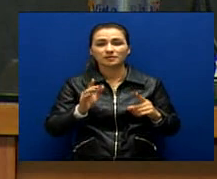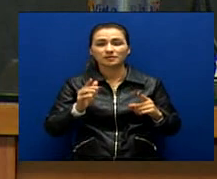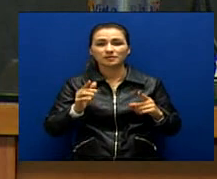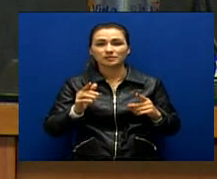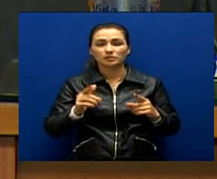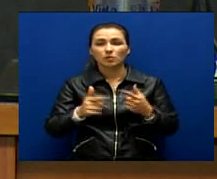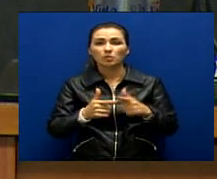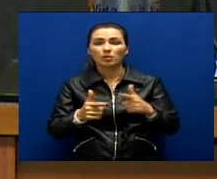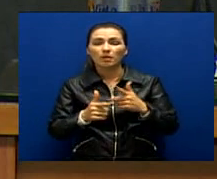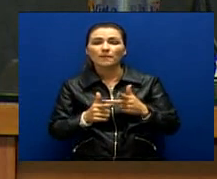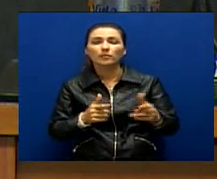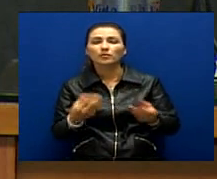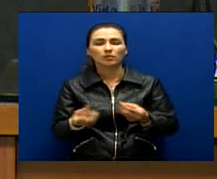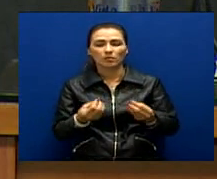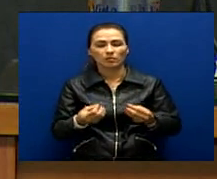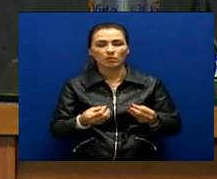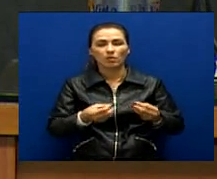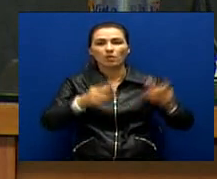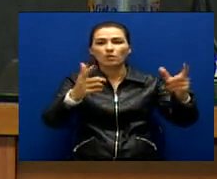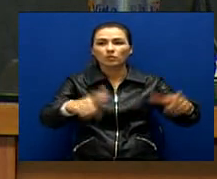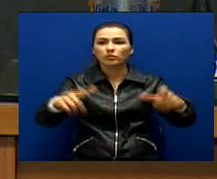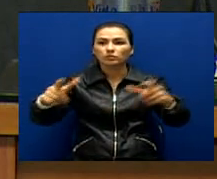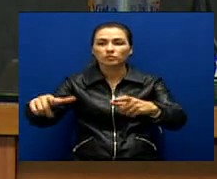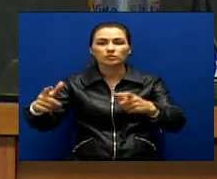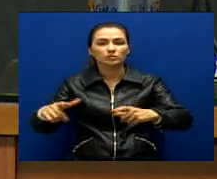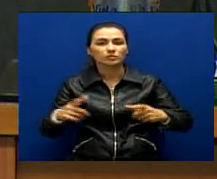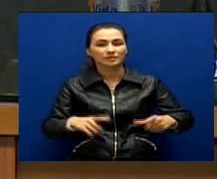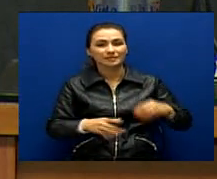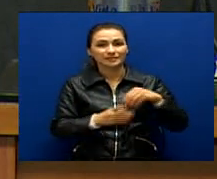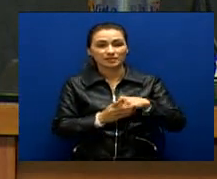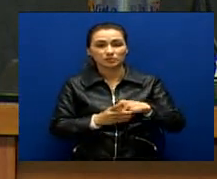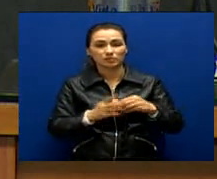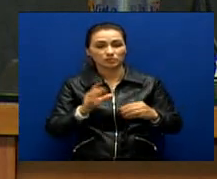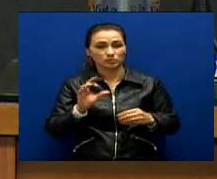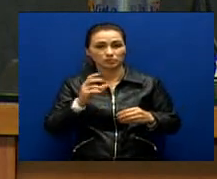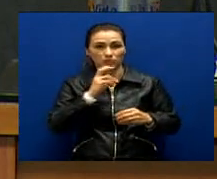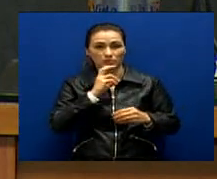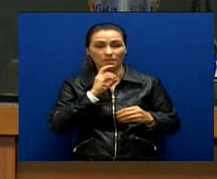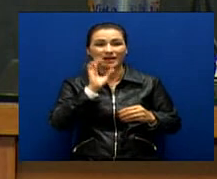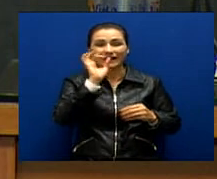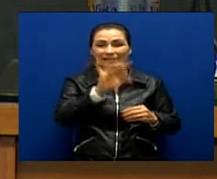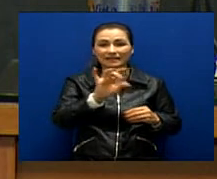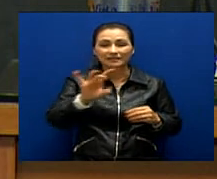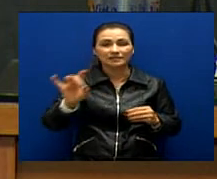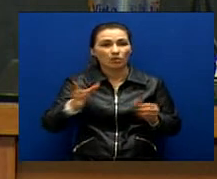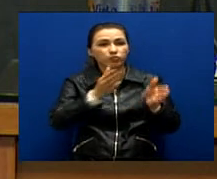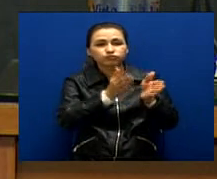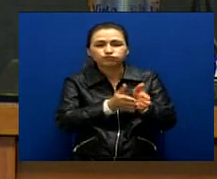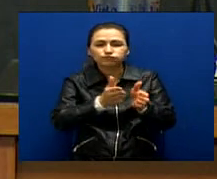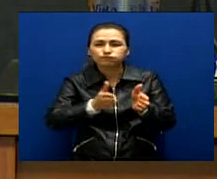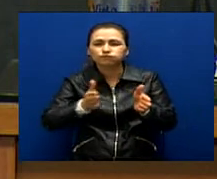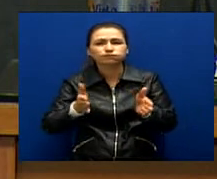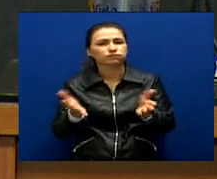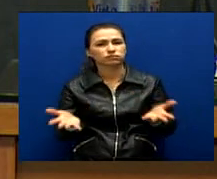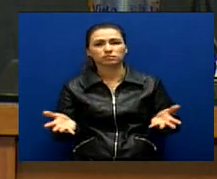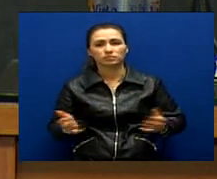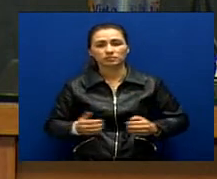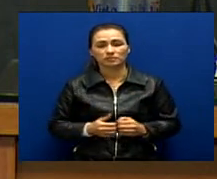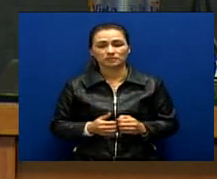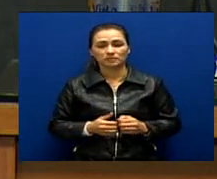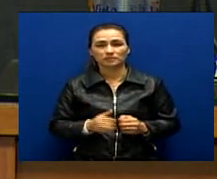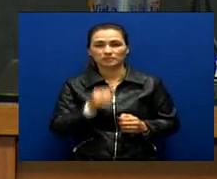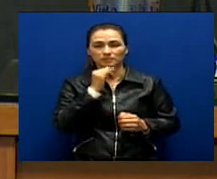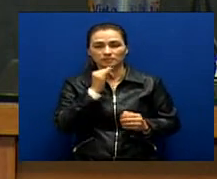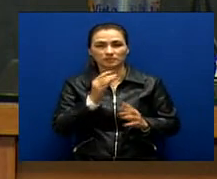ascendente para dar conta de organizar e organizar a fila para poder olhar com a filha de oftalmologia por ser geralmente é uma